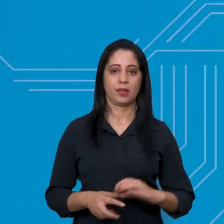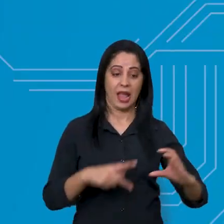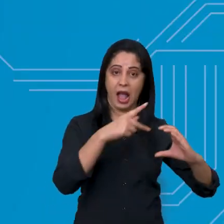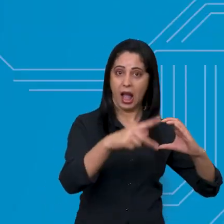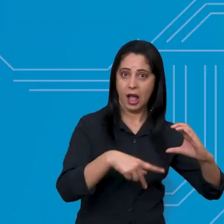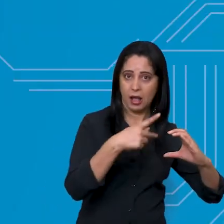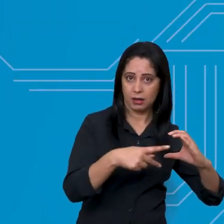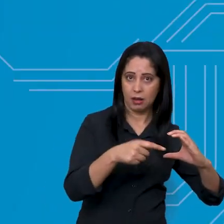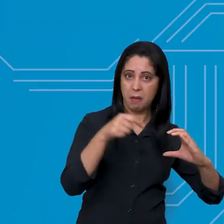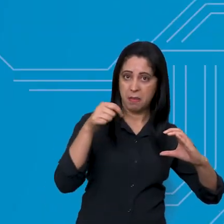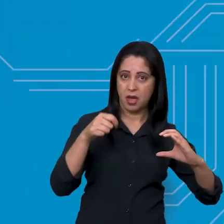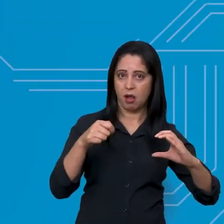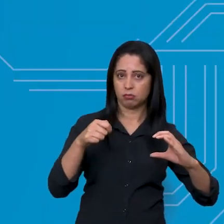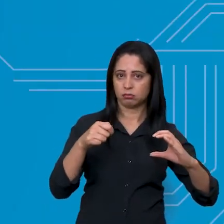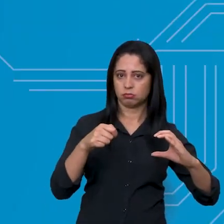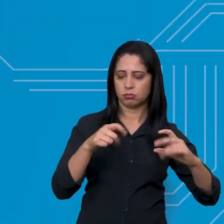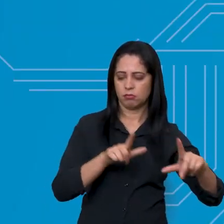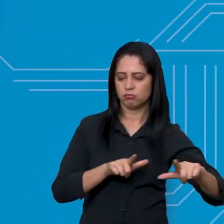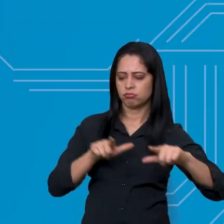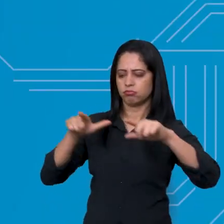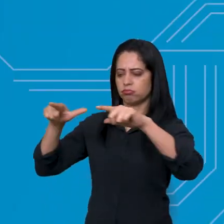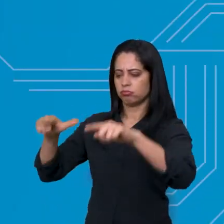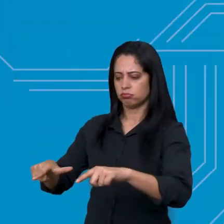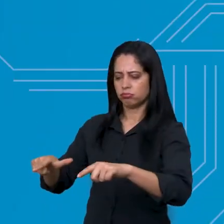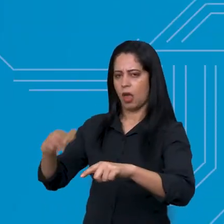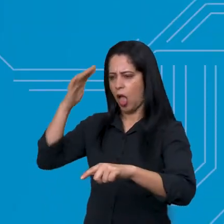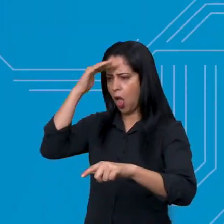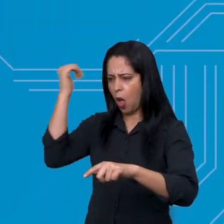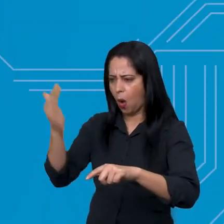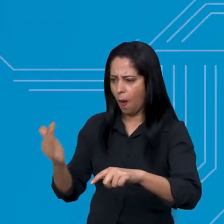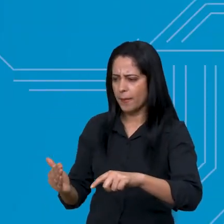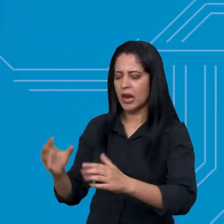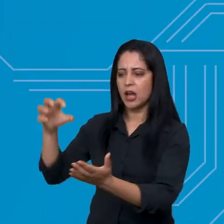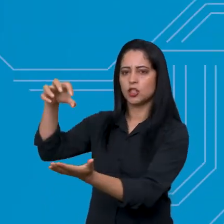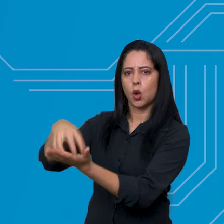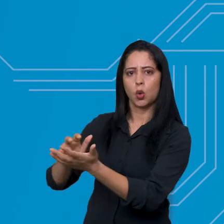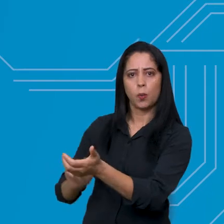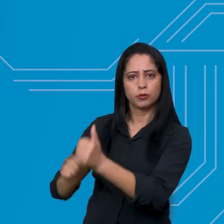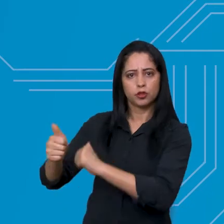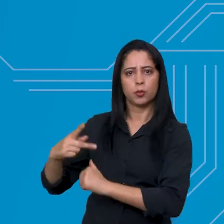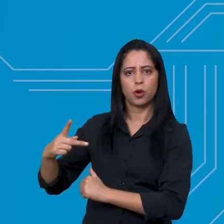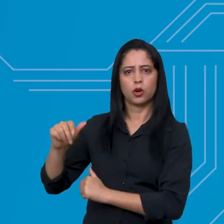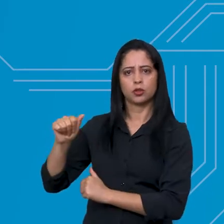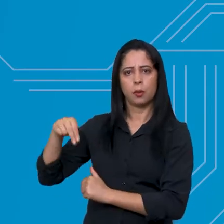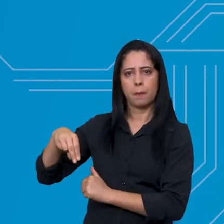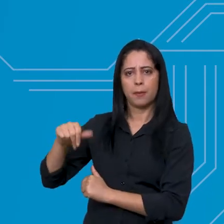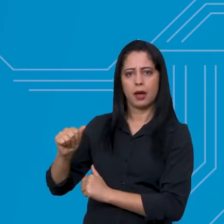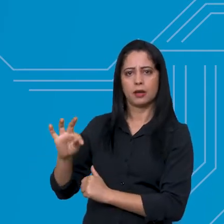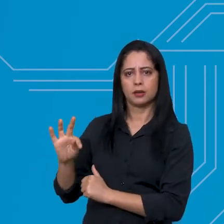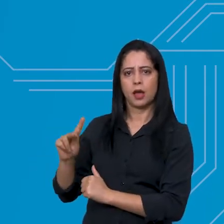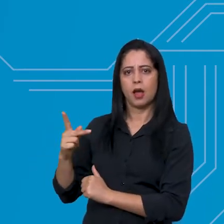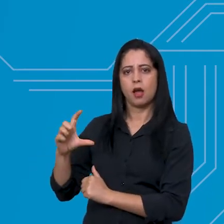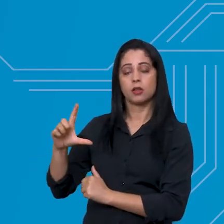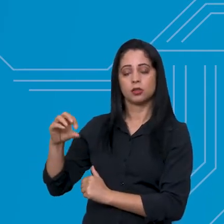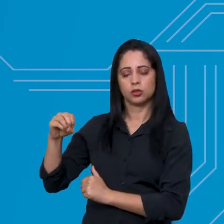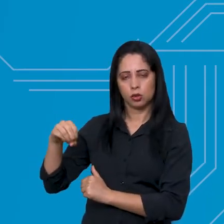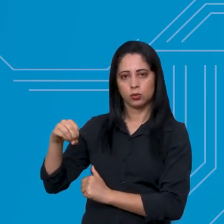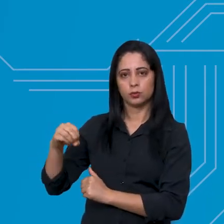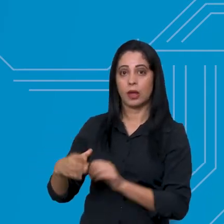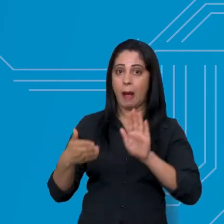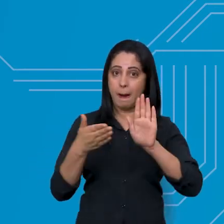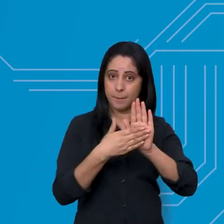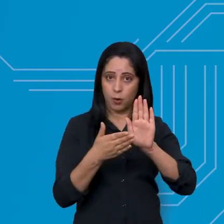A Câmara realizou uma sessão solene que concedeu ao Panathlon Clube de São José dos Campos a Medalha de Mérito